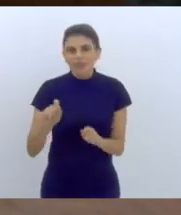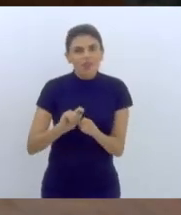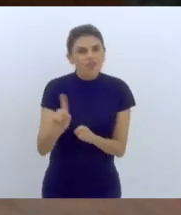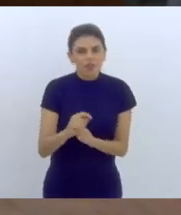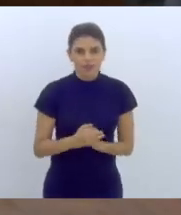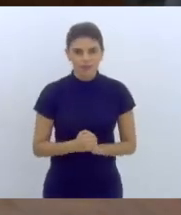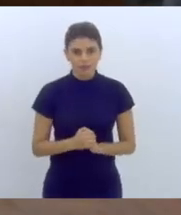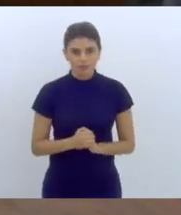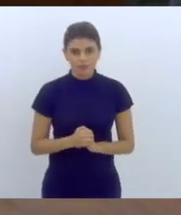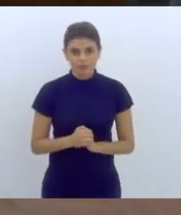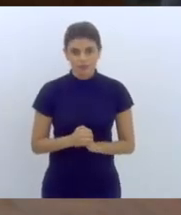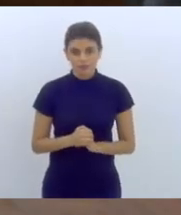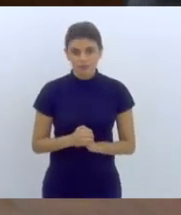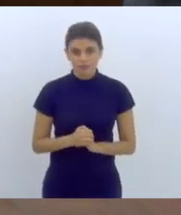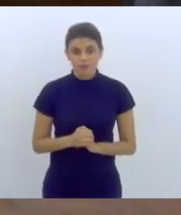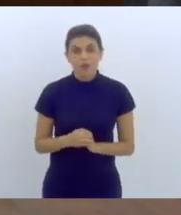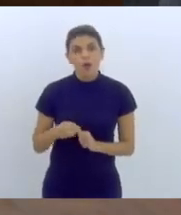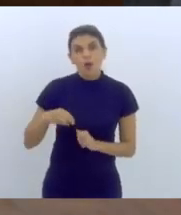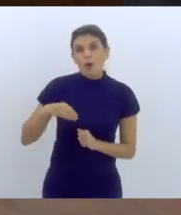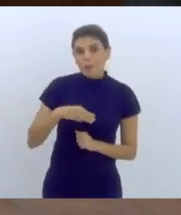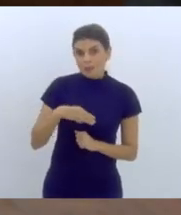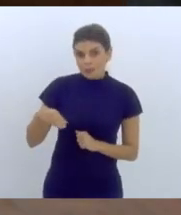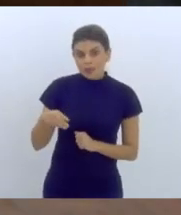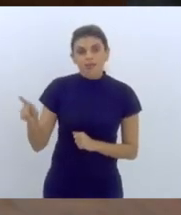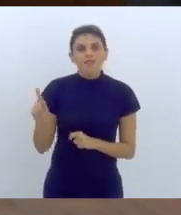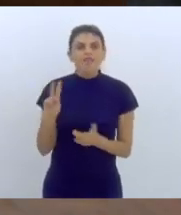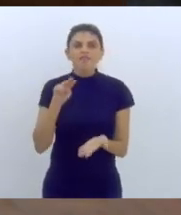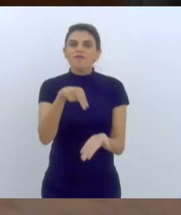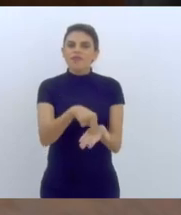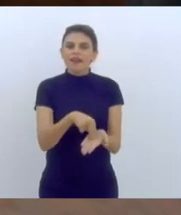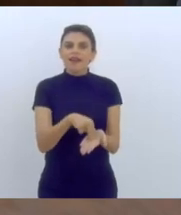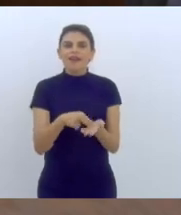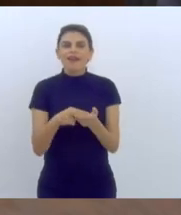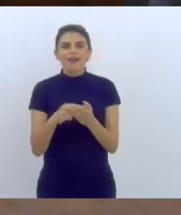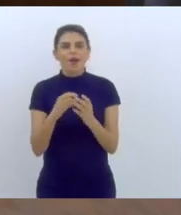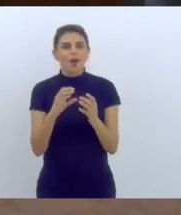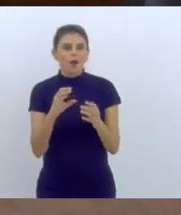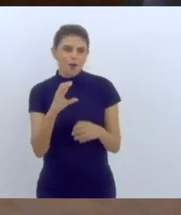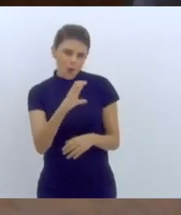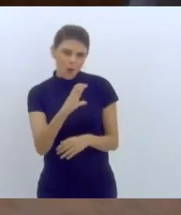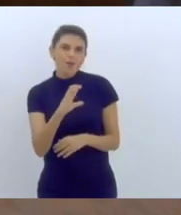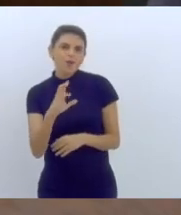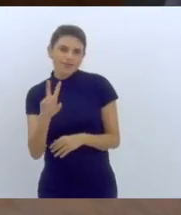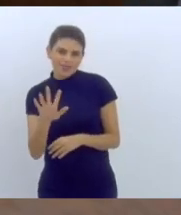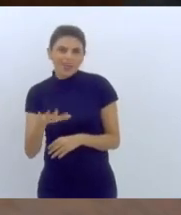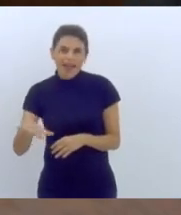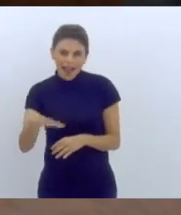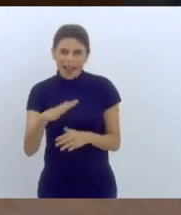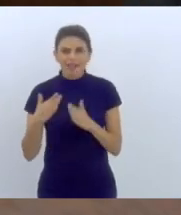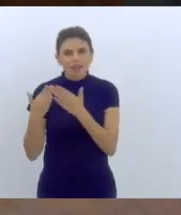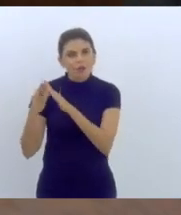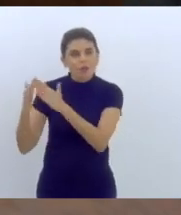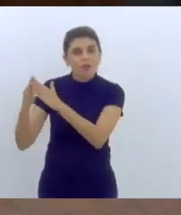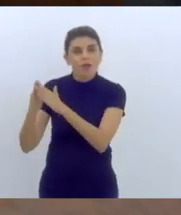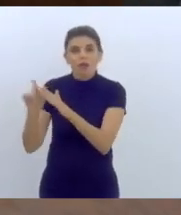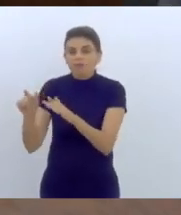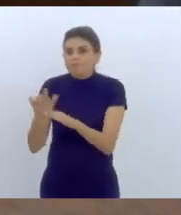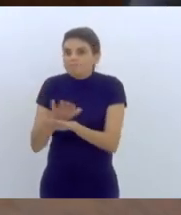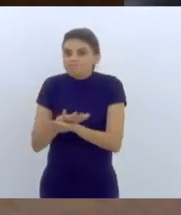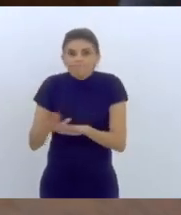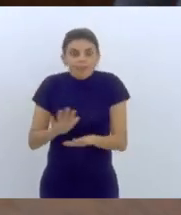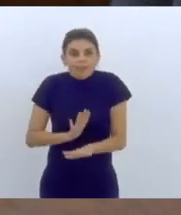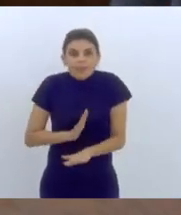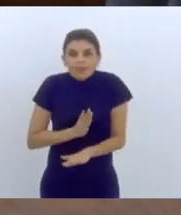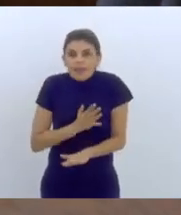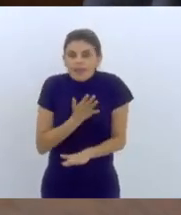O ministro, então, ele vai numa dessas comunidades que são aterrorizadas